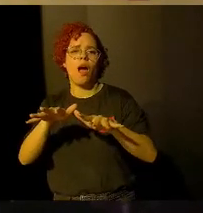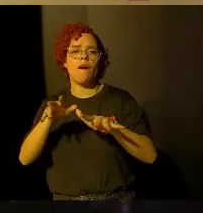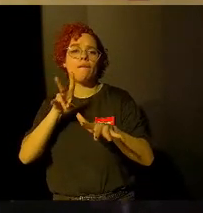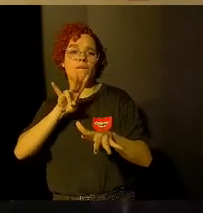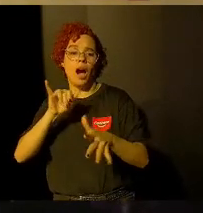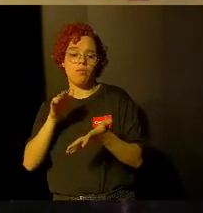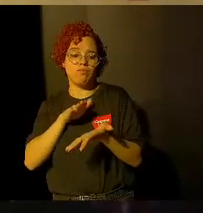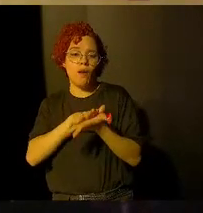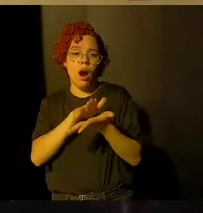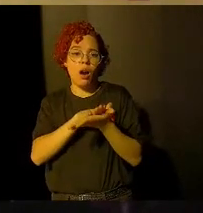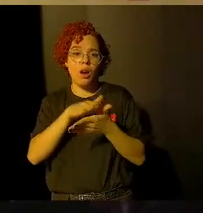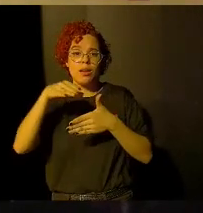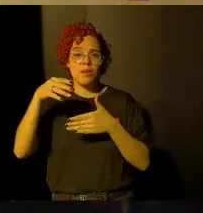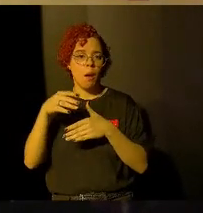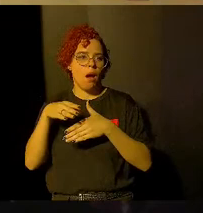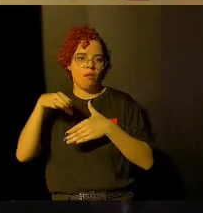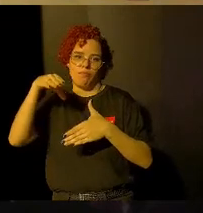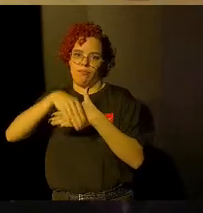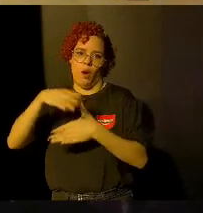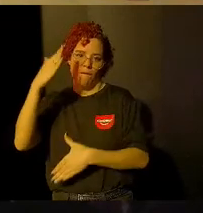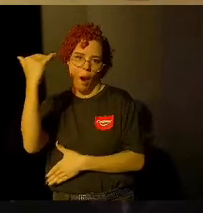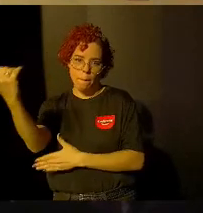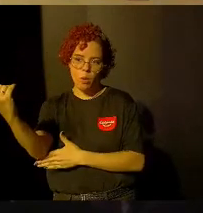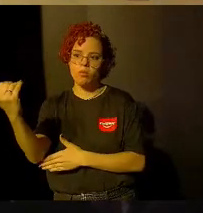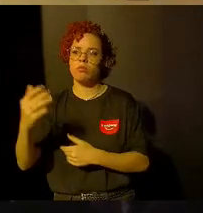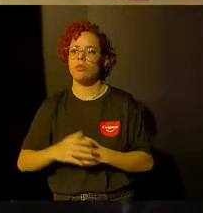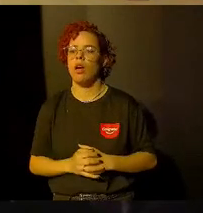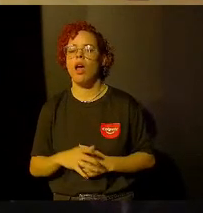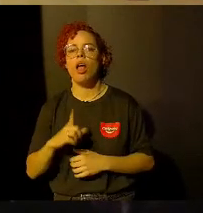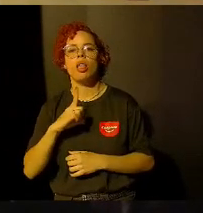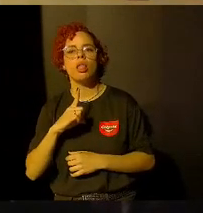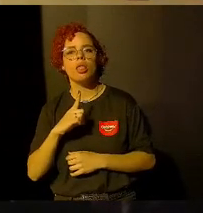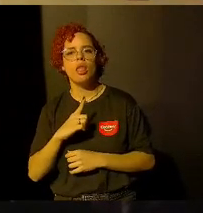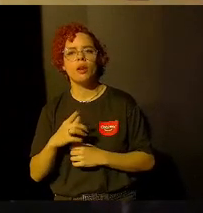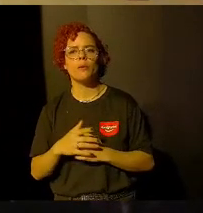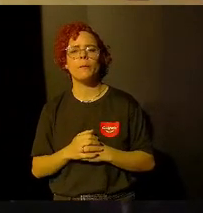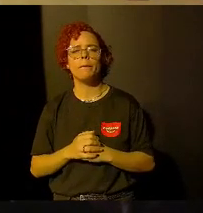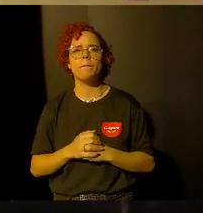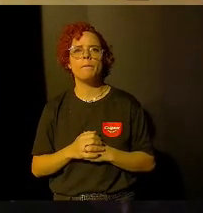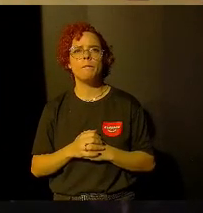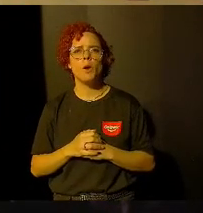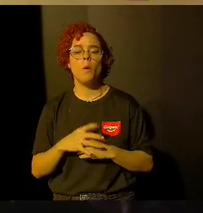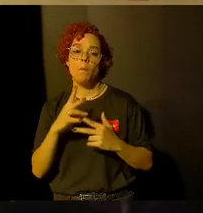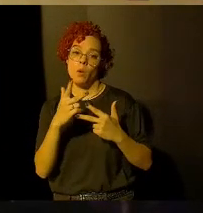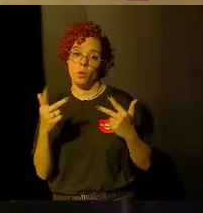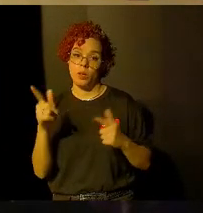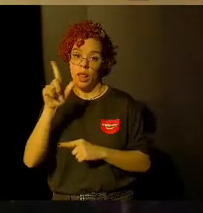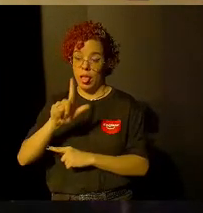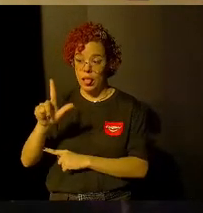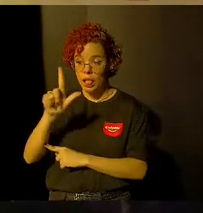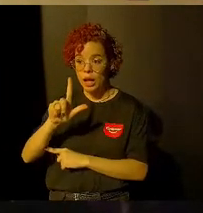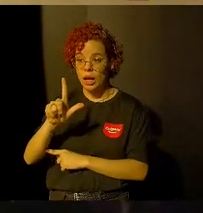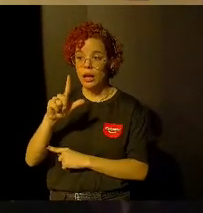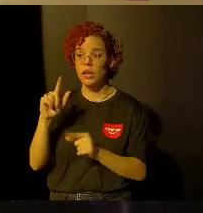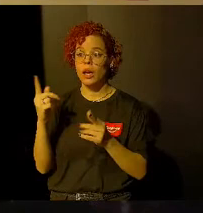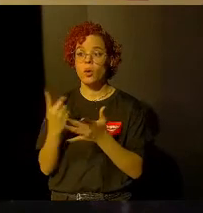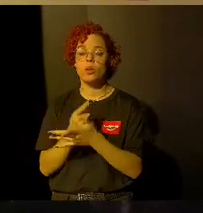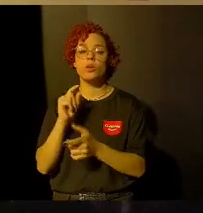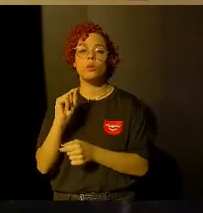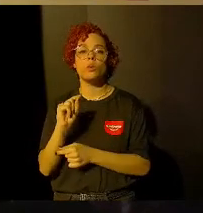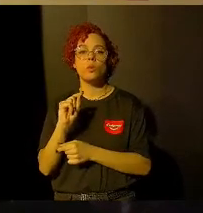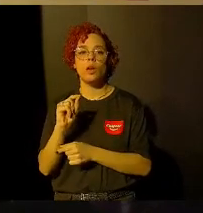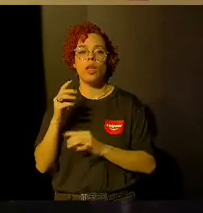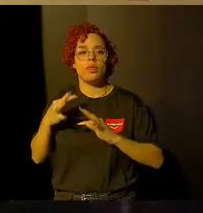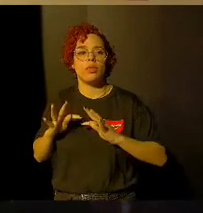publicadas por grandes editoras Então tem um fenômeno que é um fenômeno literário mas também midiático